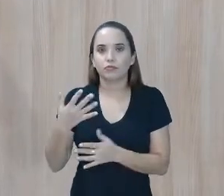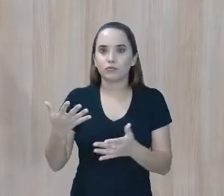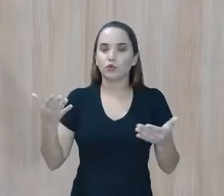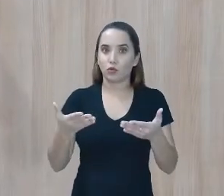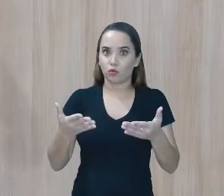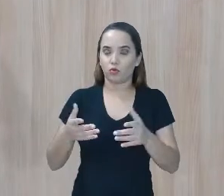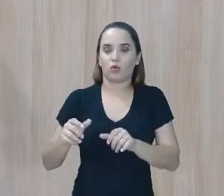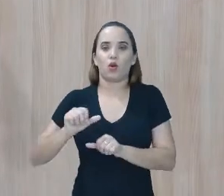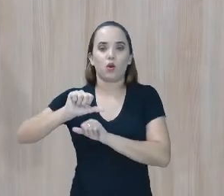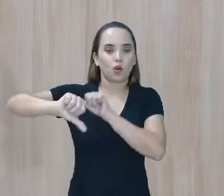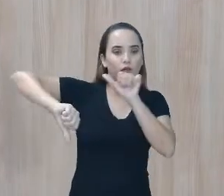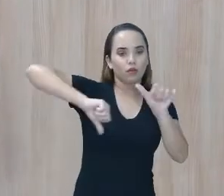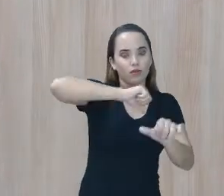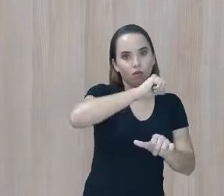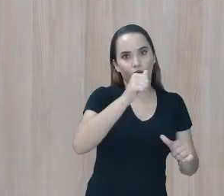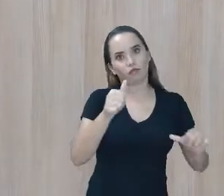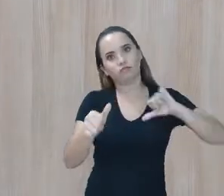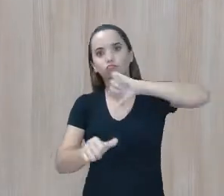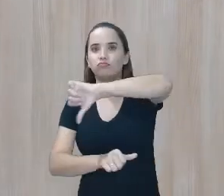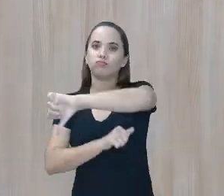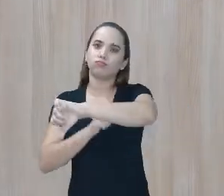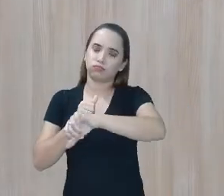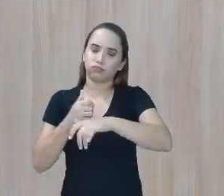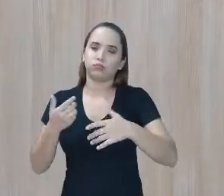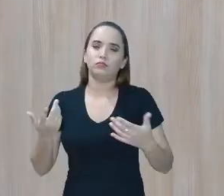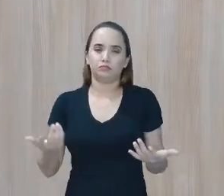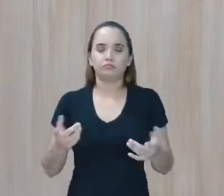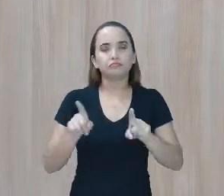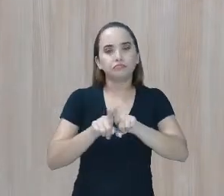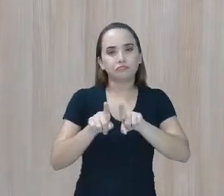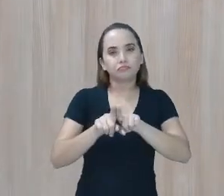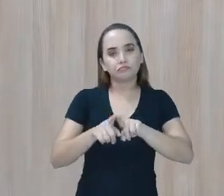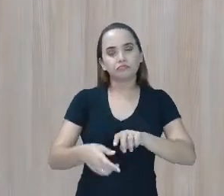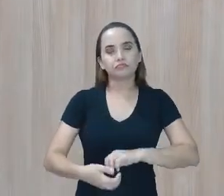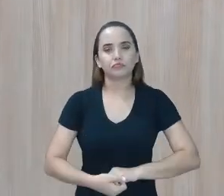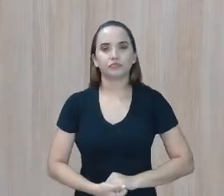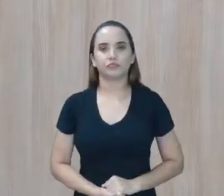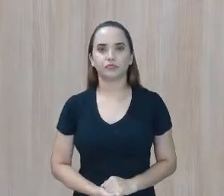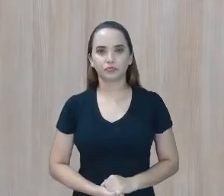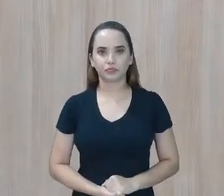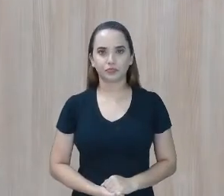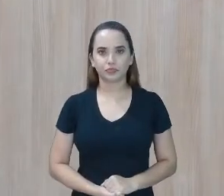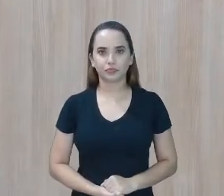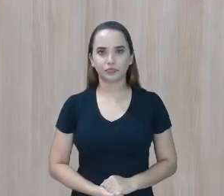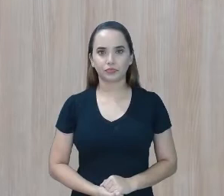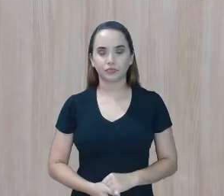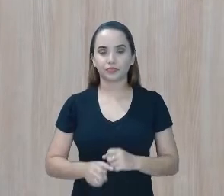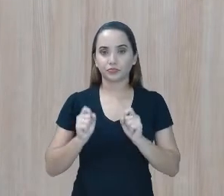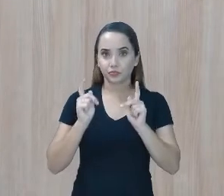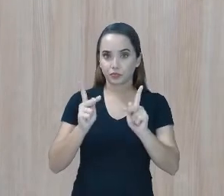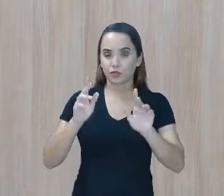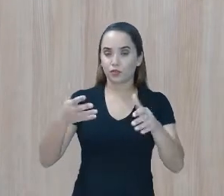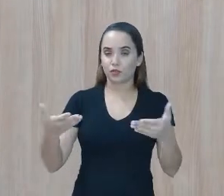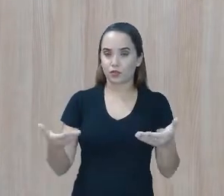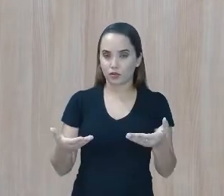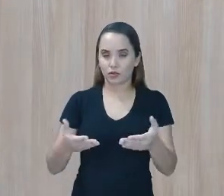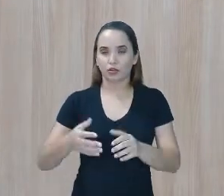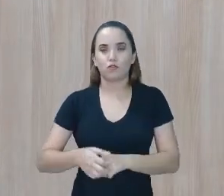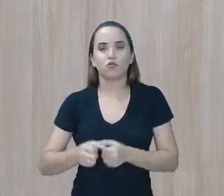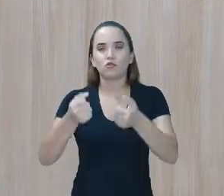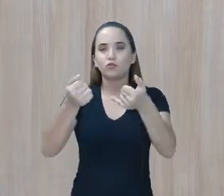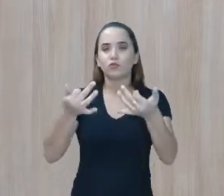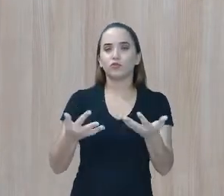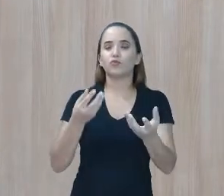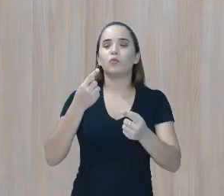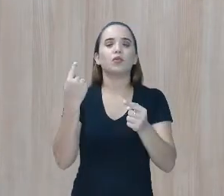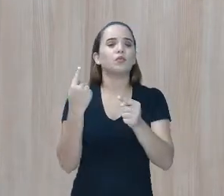viu também como é que o número na forma decimal pode ser transformado numa representação fracionária, tá certo? E a gente vai justificar